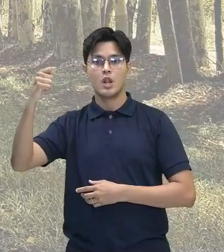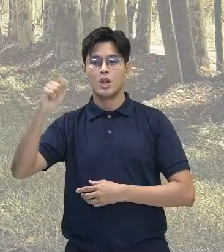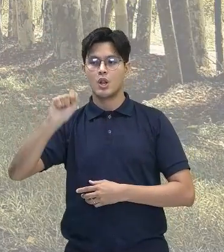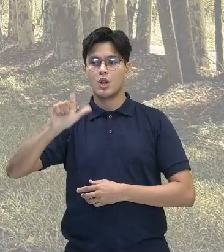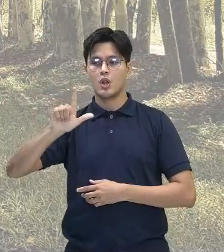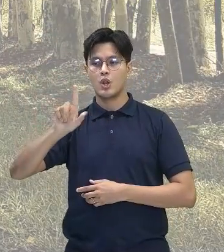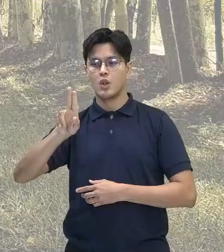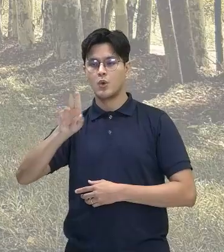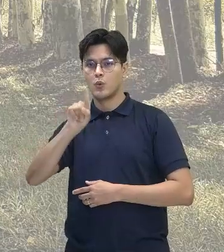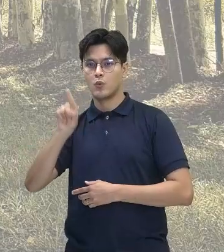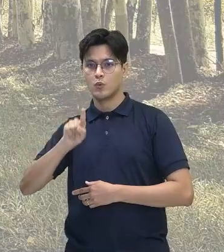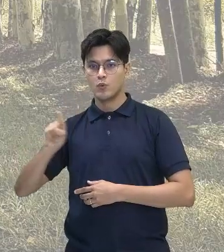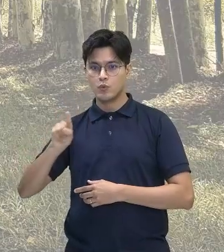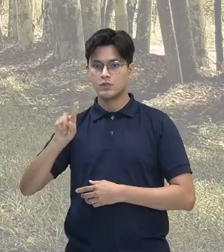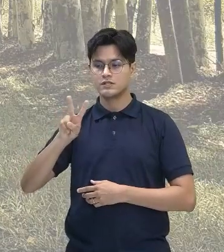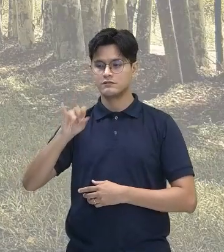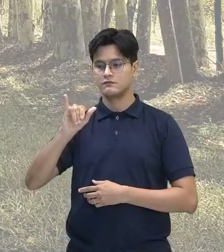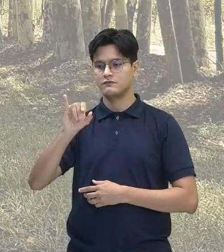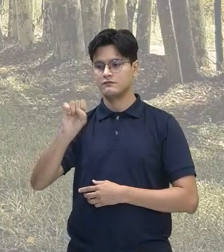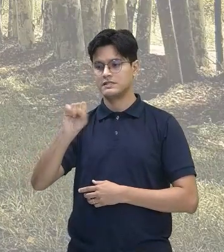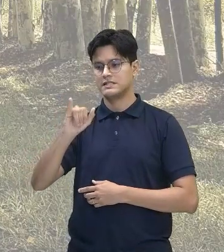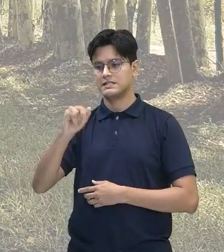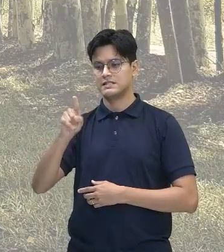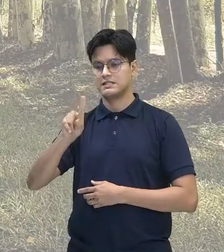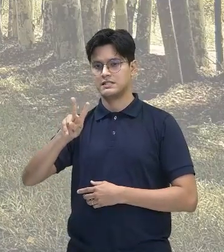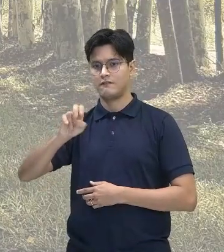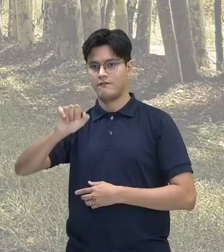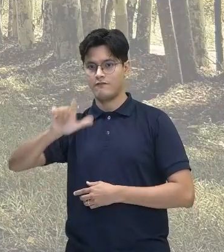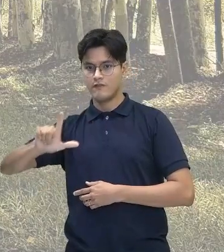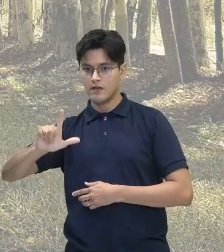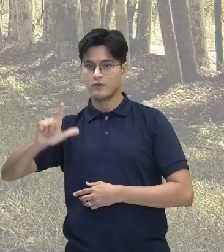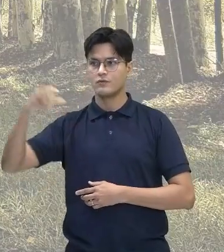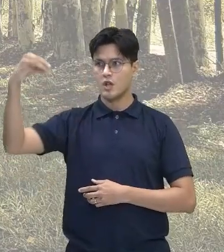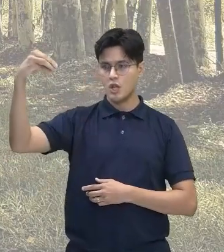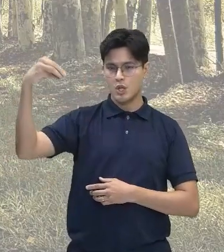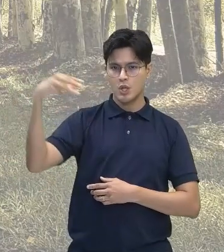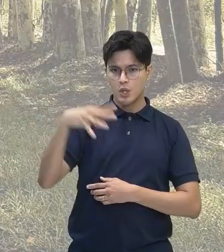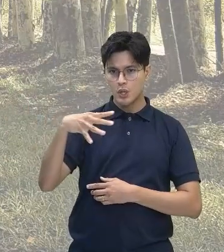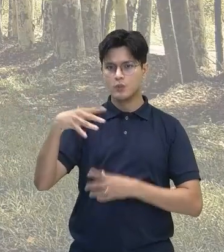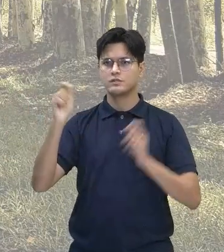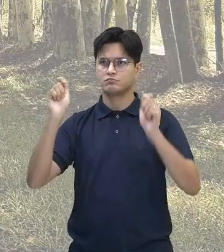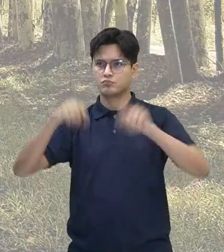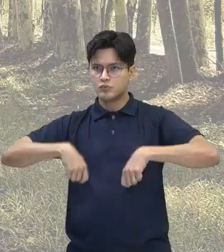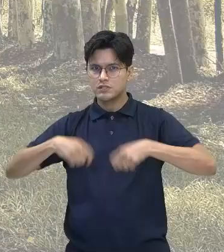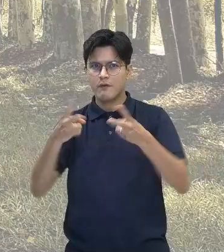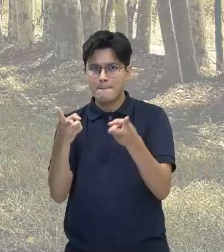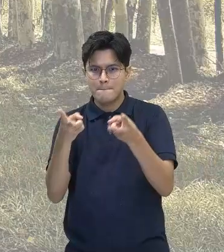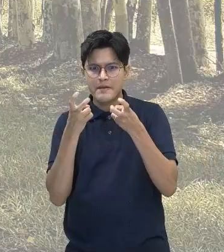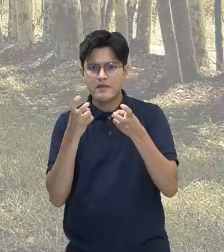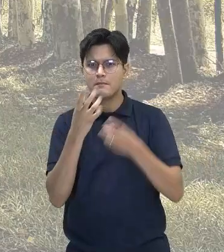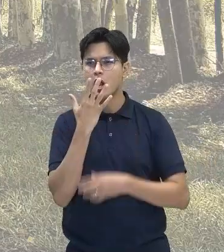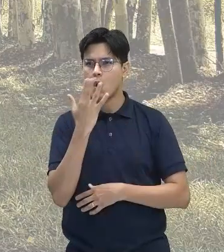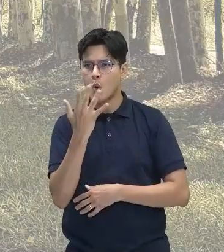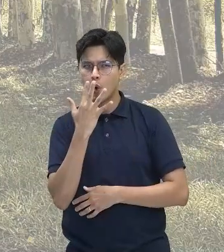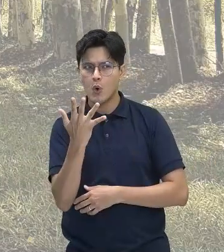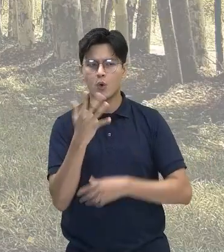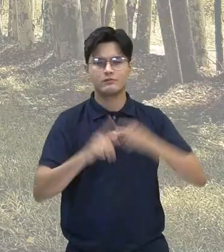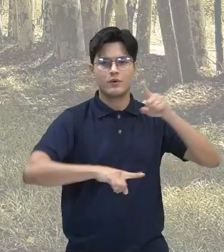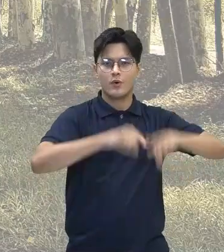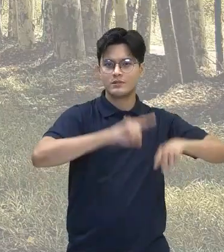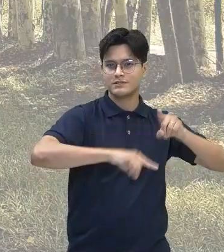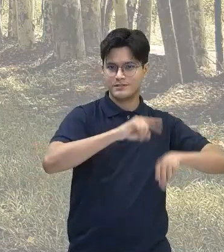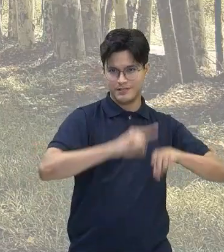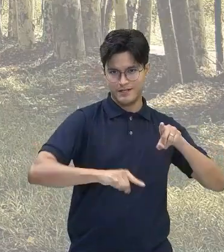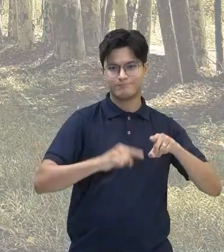nós enxerguemos os objetos, enxerguemos as cores, né? Os nossos olhos, eles são detectores, né, desse tipo